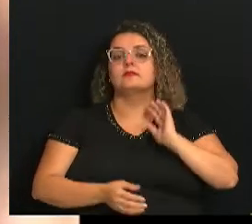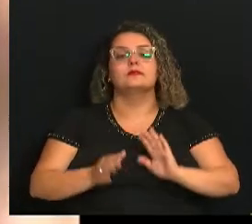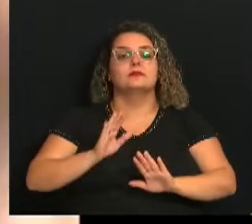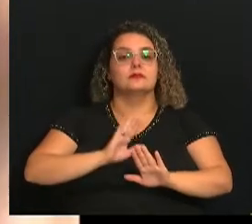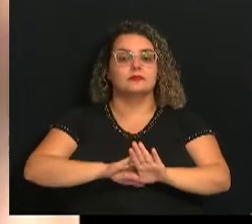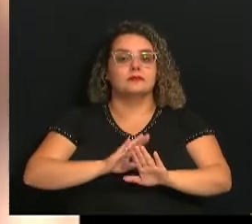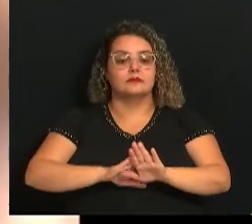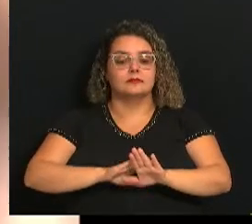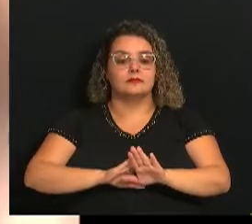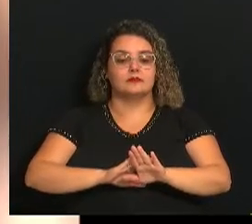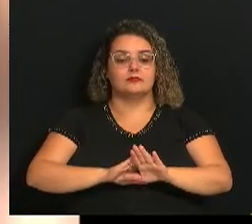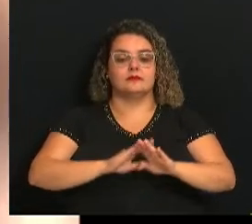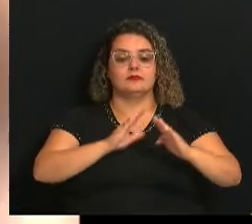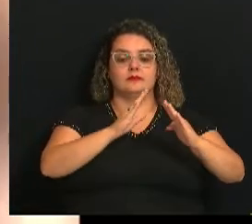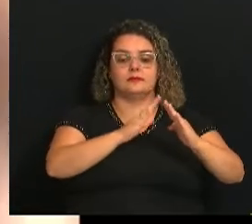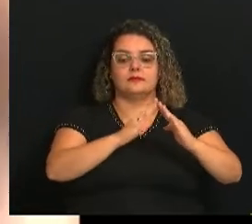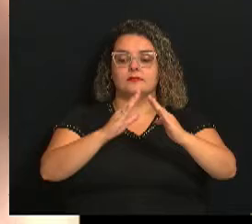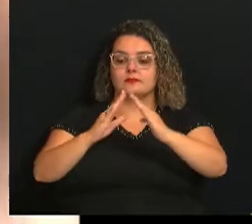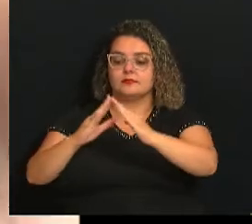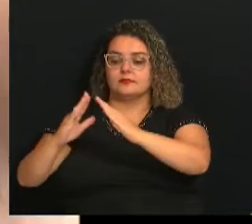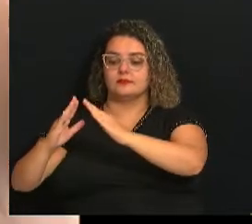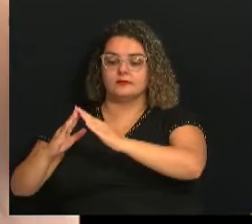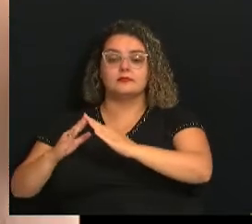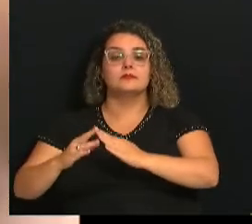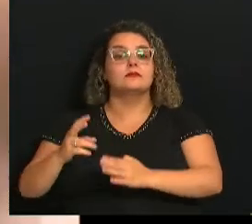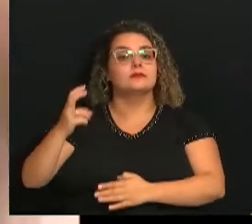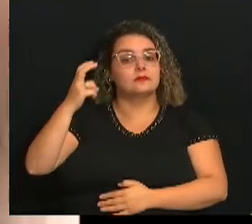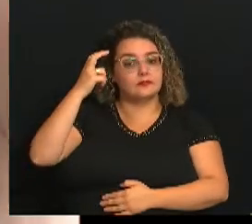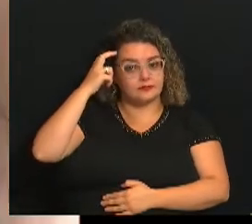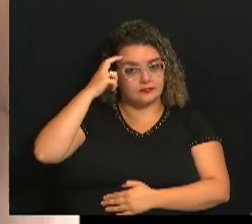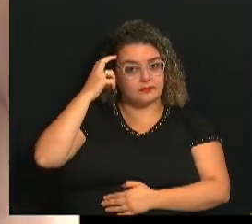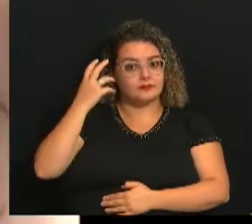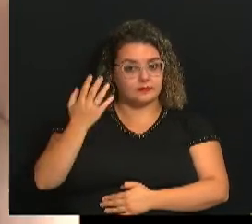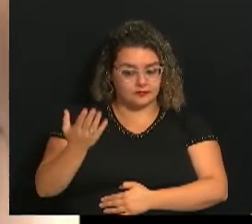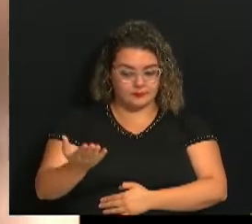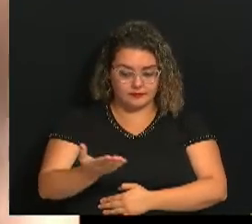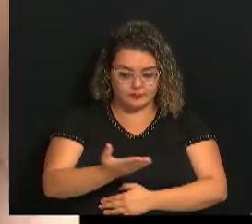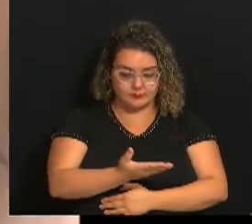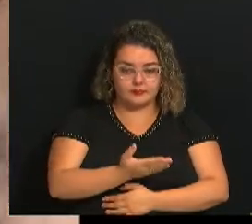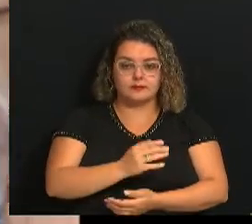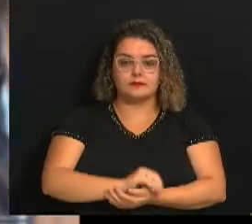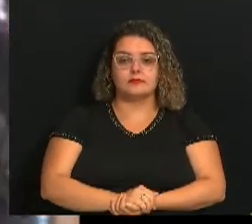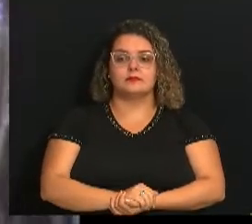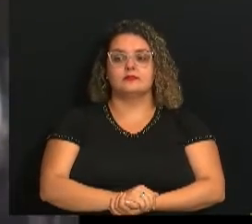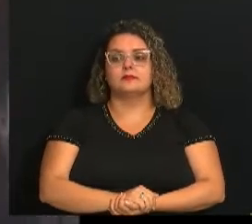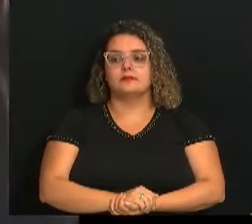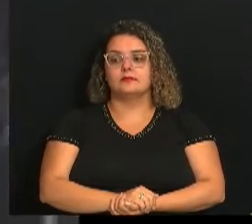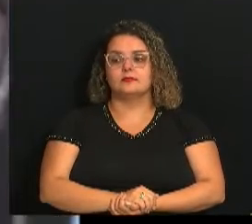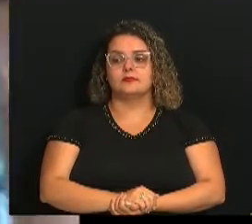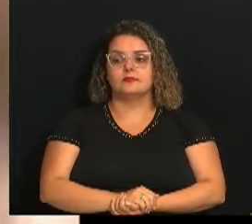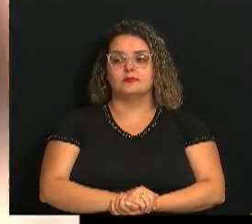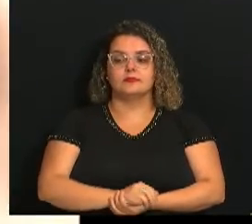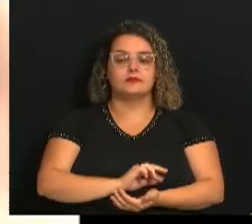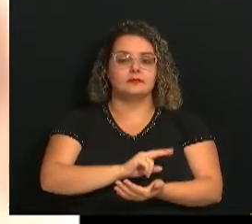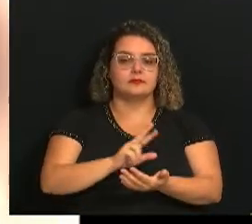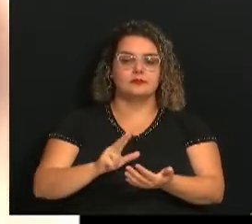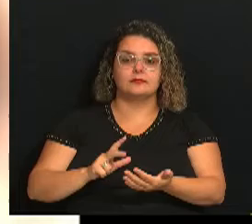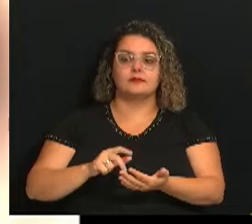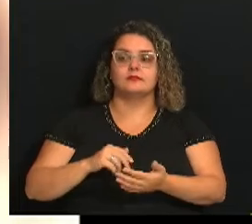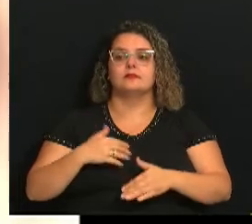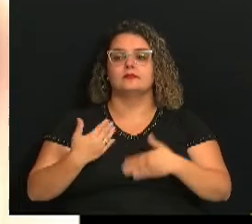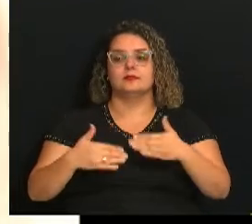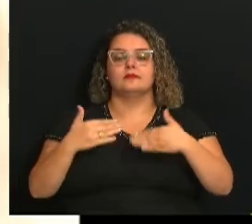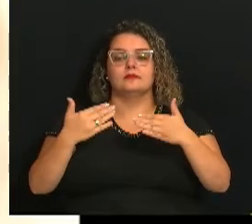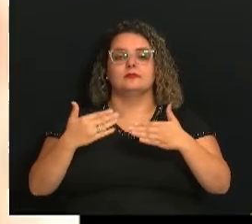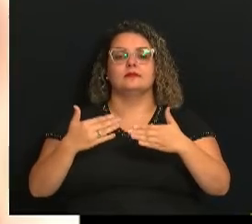em Campinas. Depois, por conta da formação e de várias atividades que eu já desenvolvia